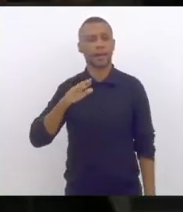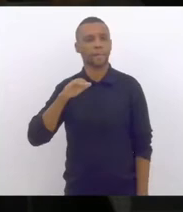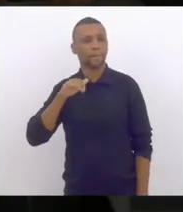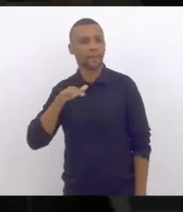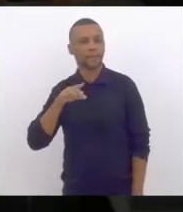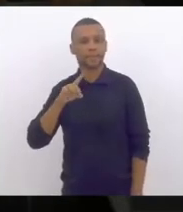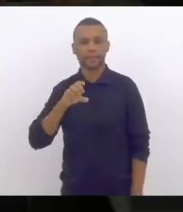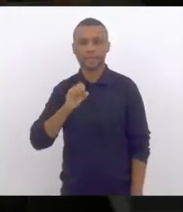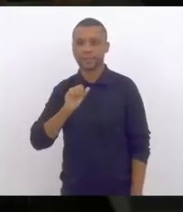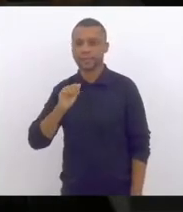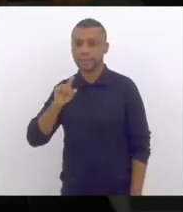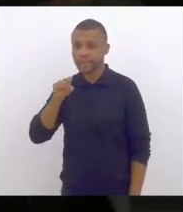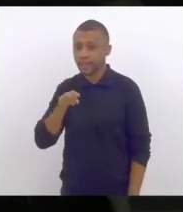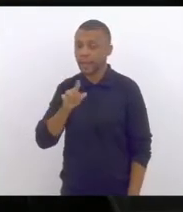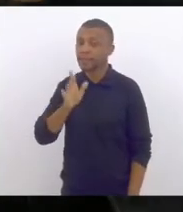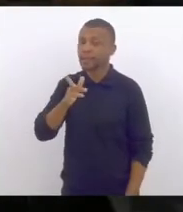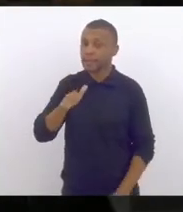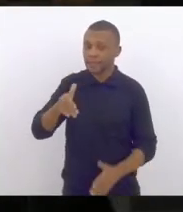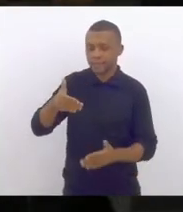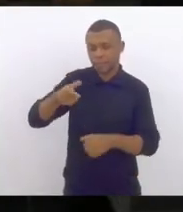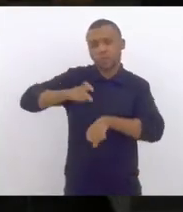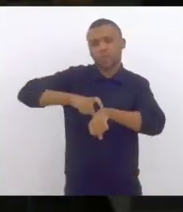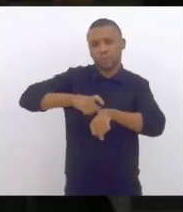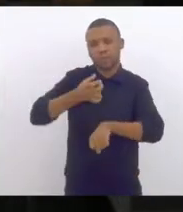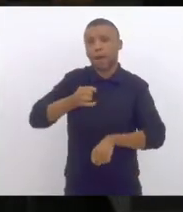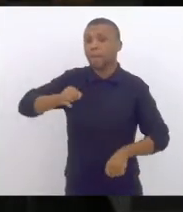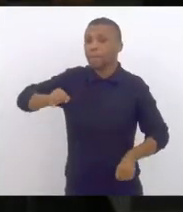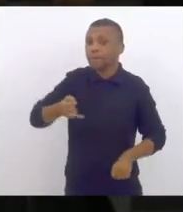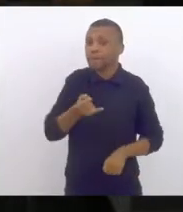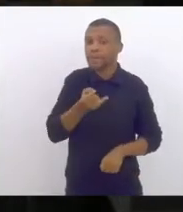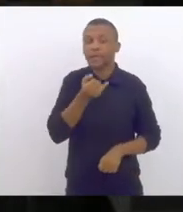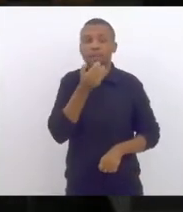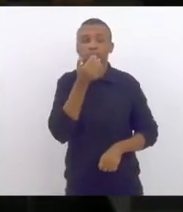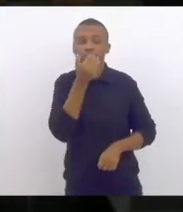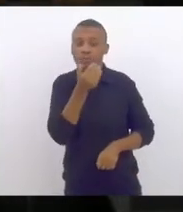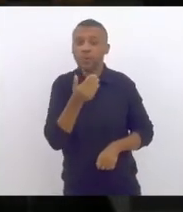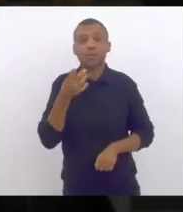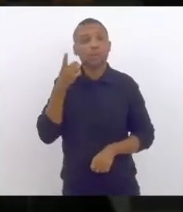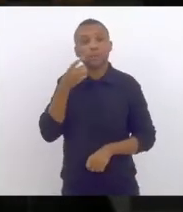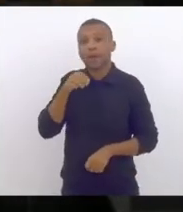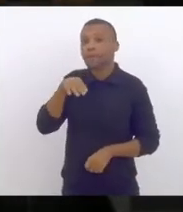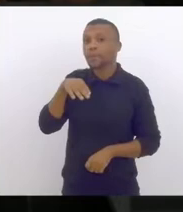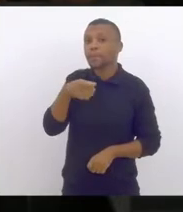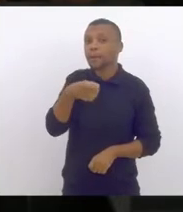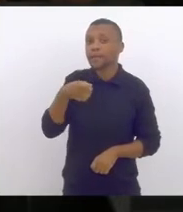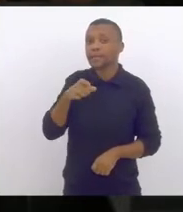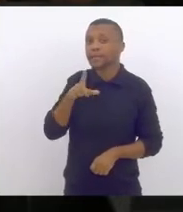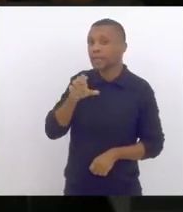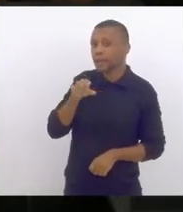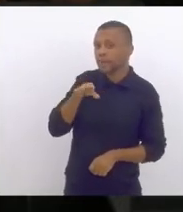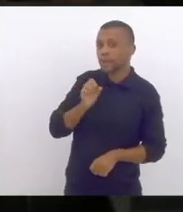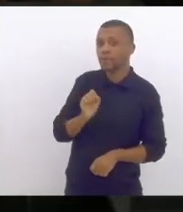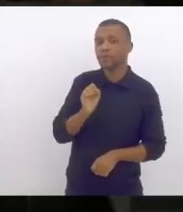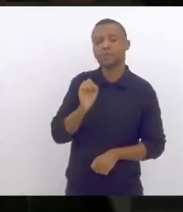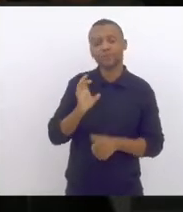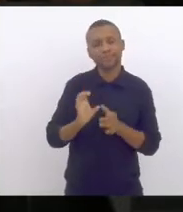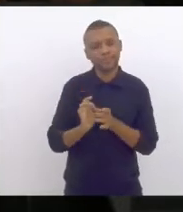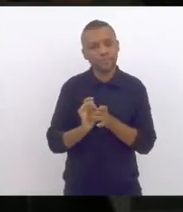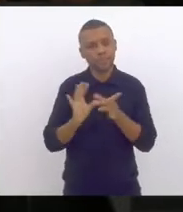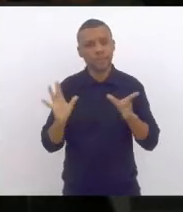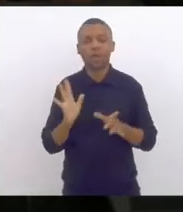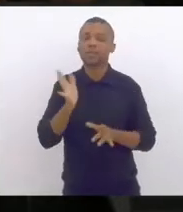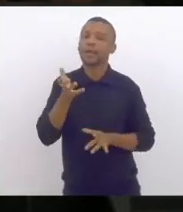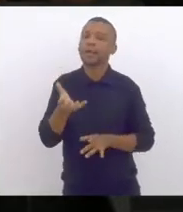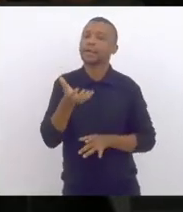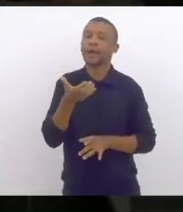preliminar, solicito a Vossa Excelência, se o deputado Max Lemos permitir, eu já na